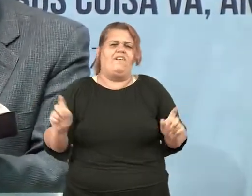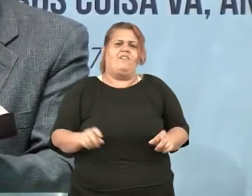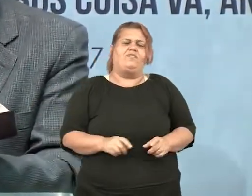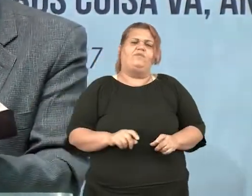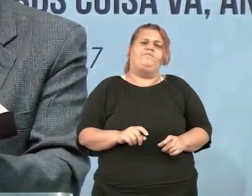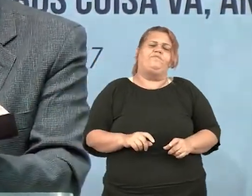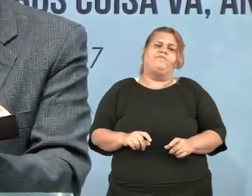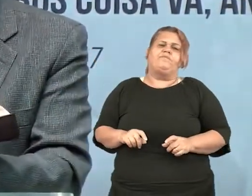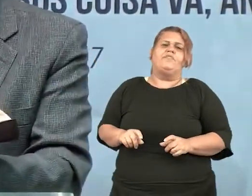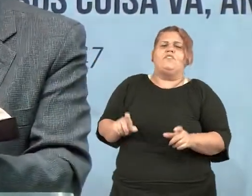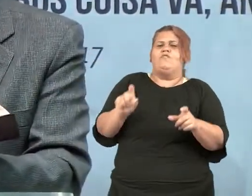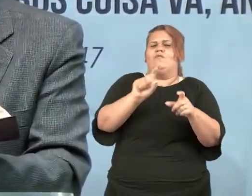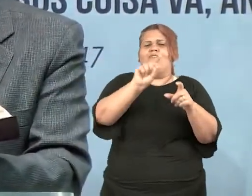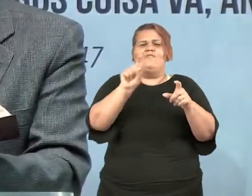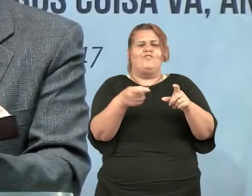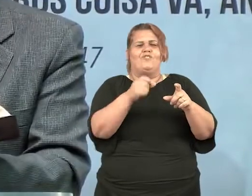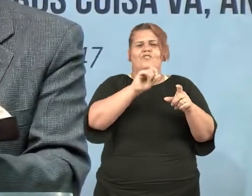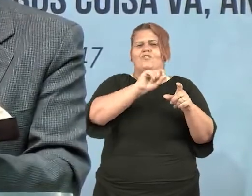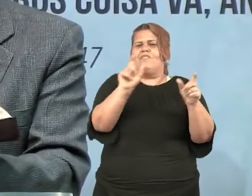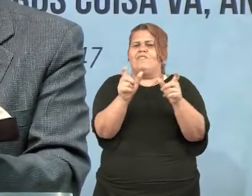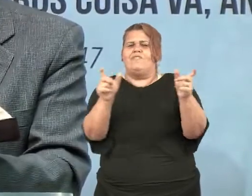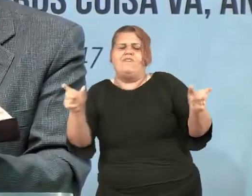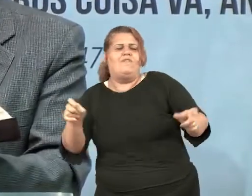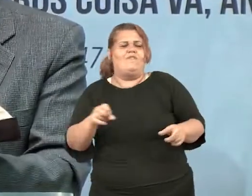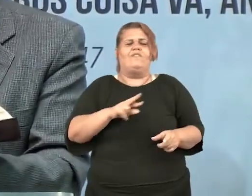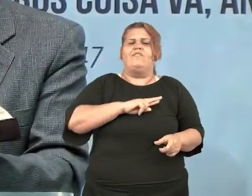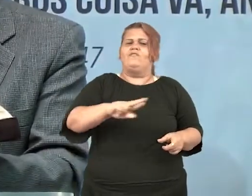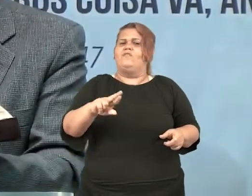clichê. Não é jargão religioso.